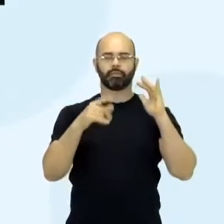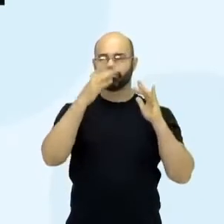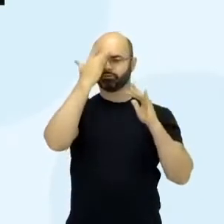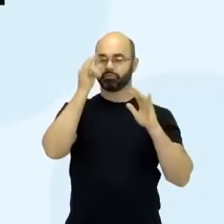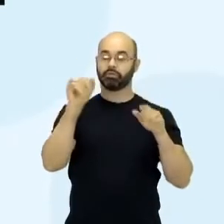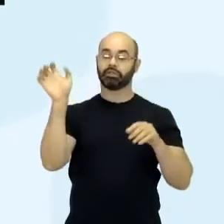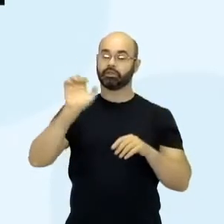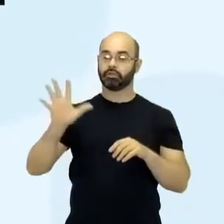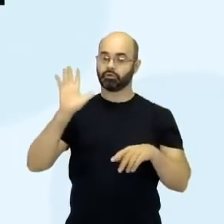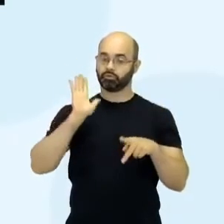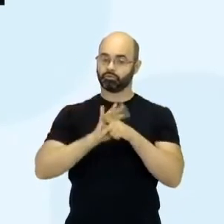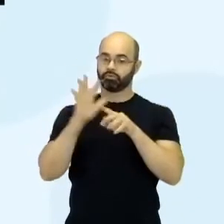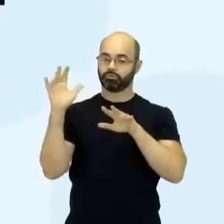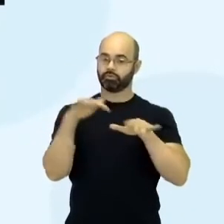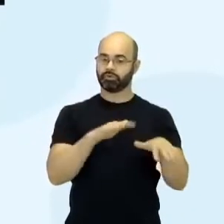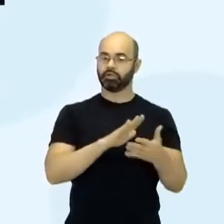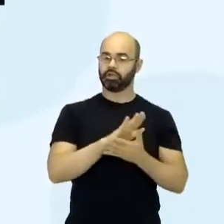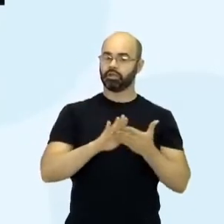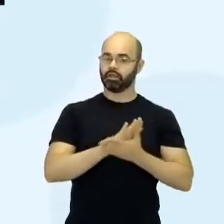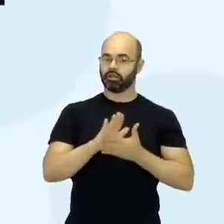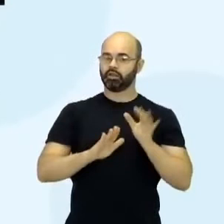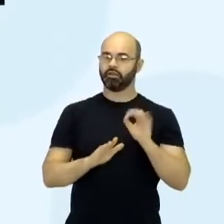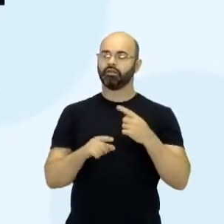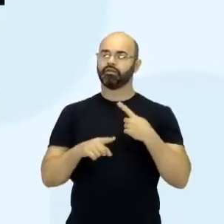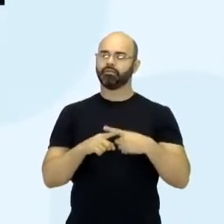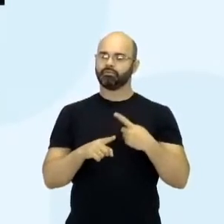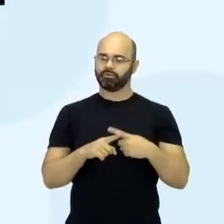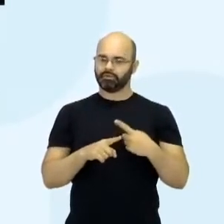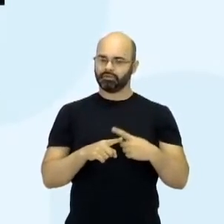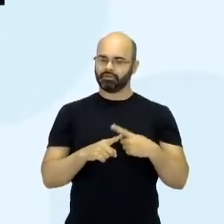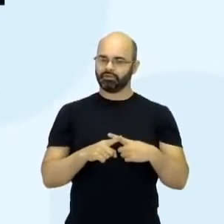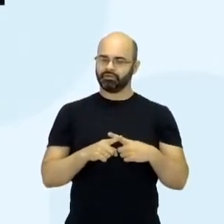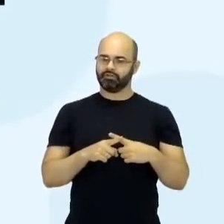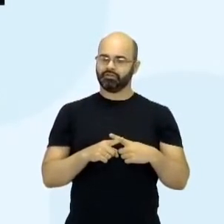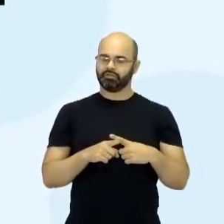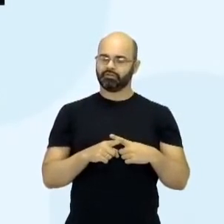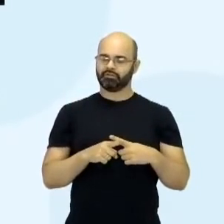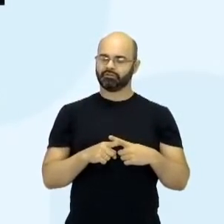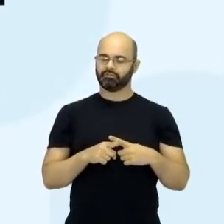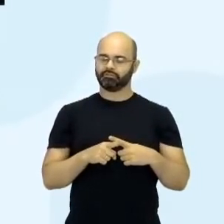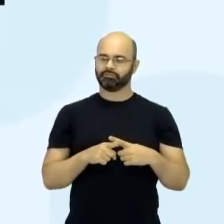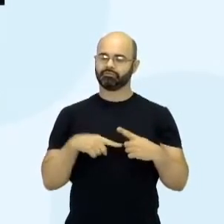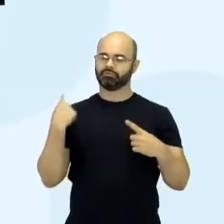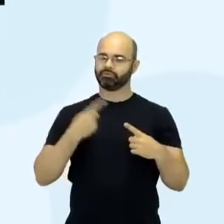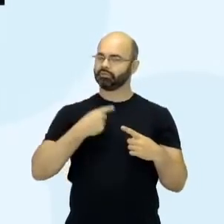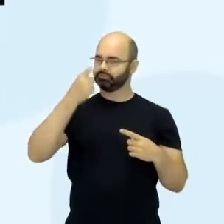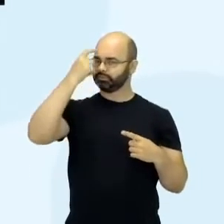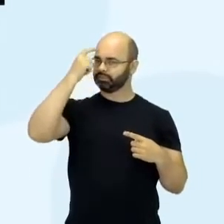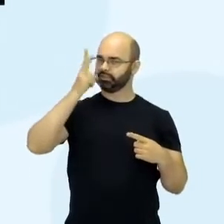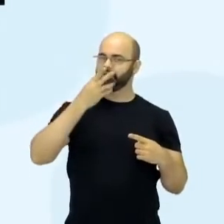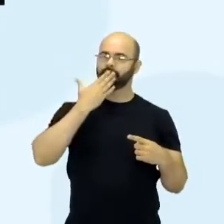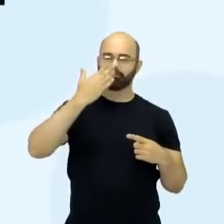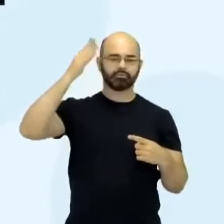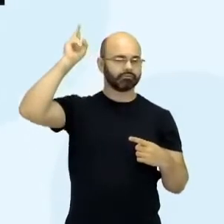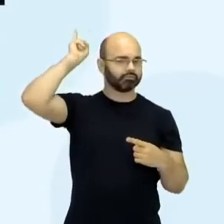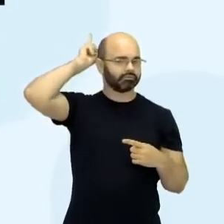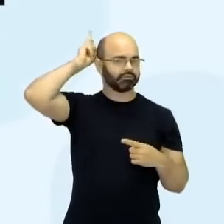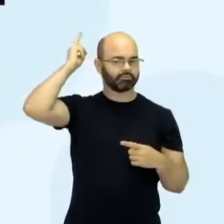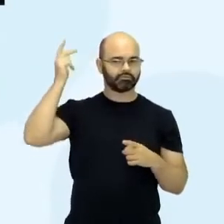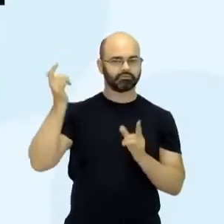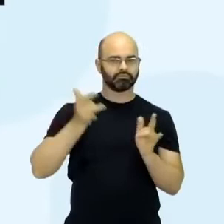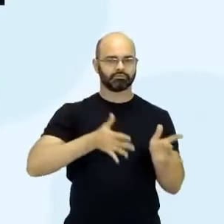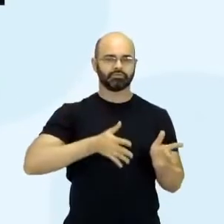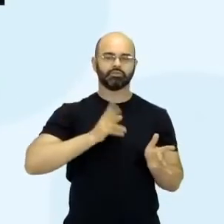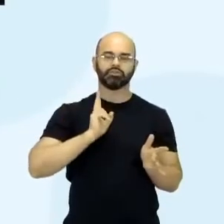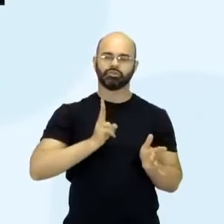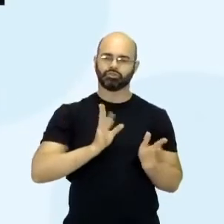sem povoamento de europeus, está bem? Porque depois a gente precisa pensar sempre que os indígenas estavam aqui. E aí tem a questão